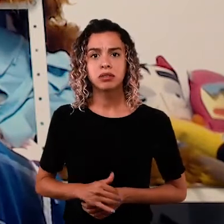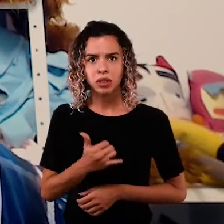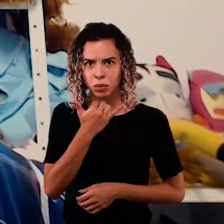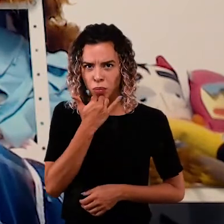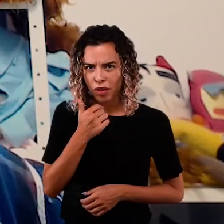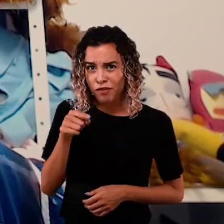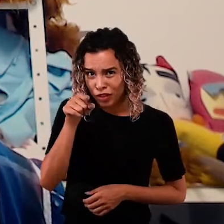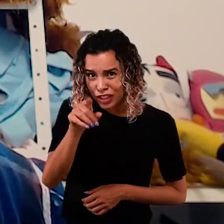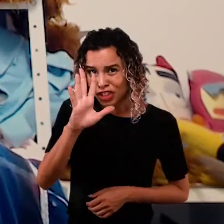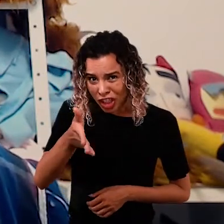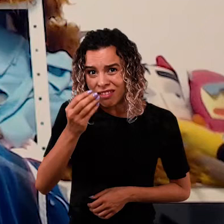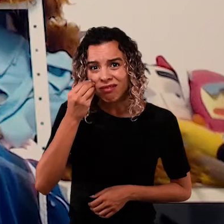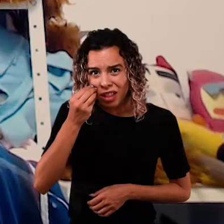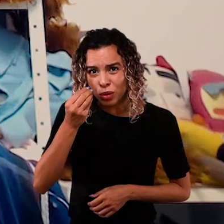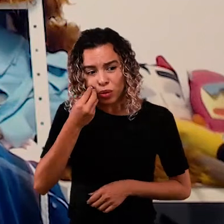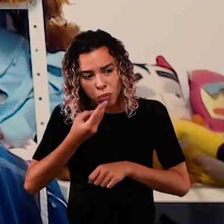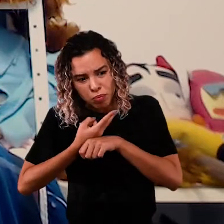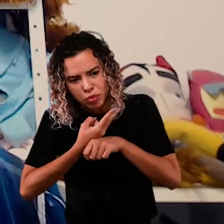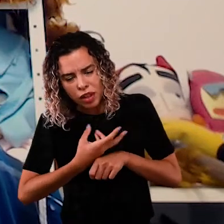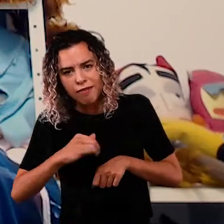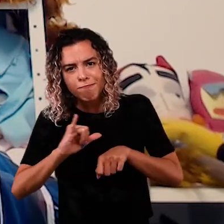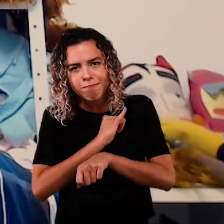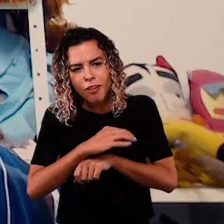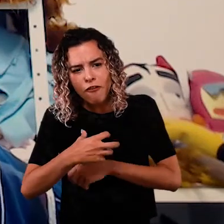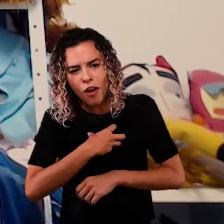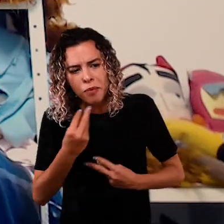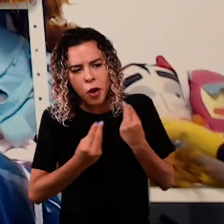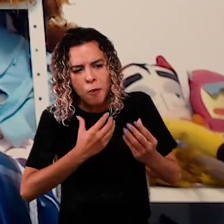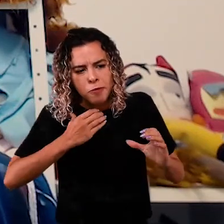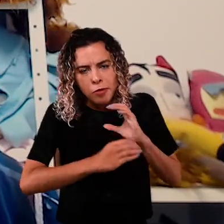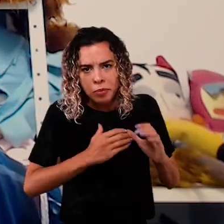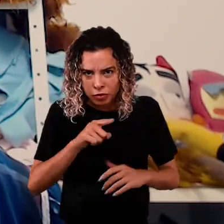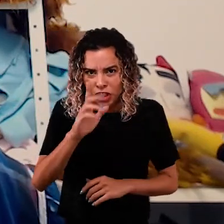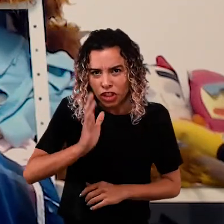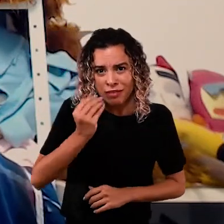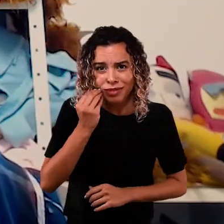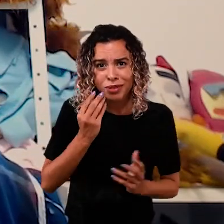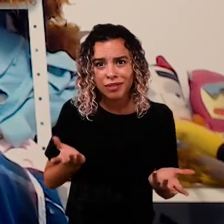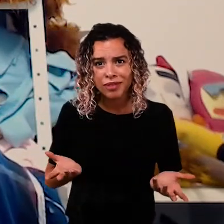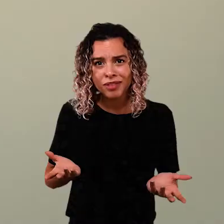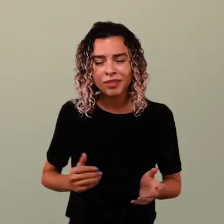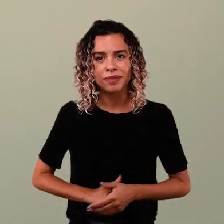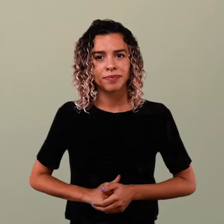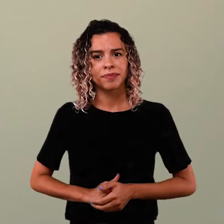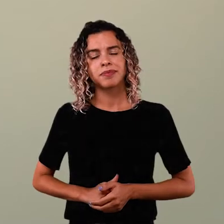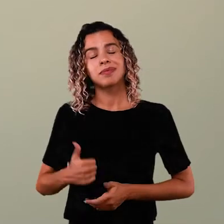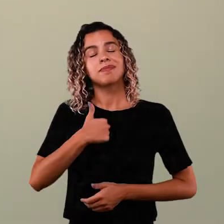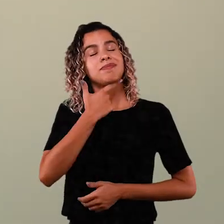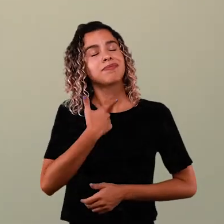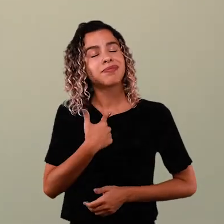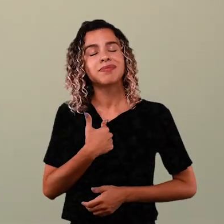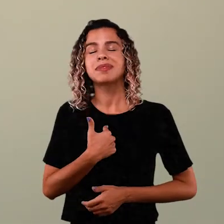né? Se você nunca parou para tentar buscar formas dessa pessoa de se comunicar? Pedro. O que eu